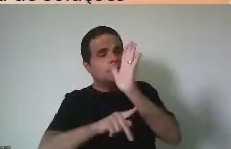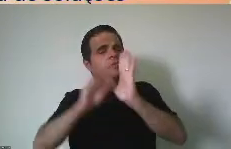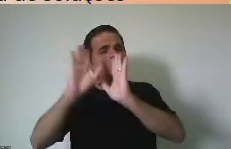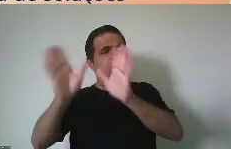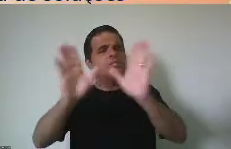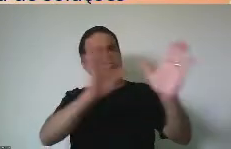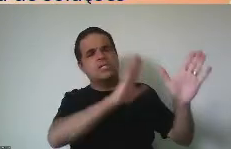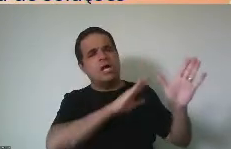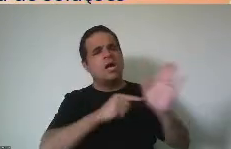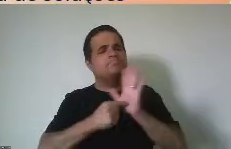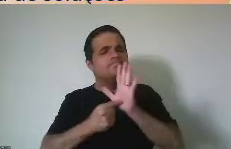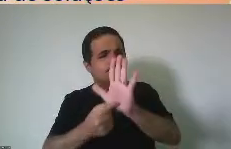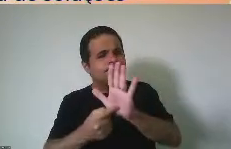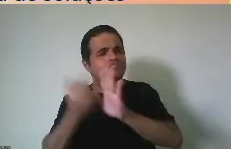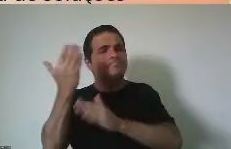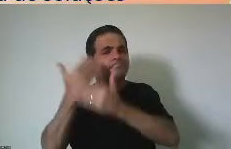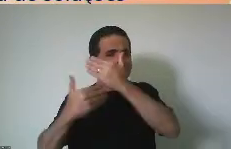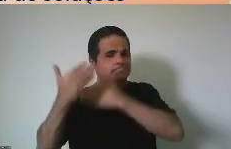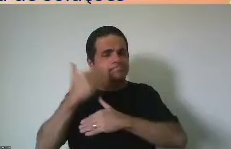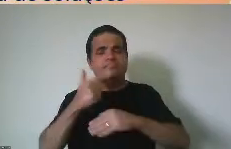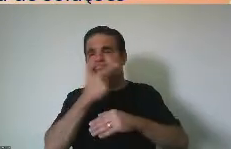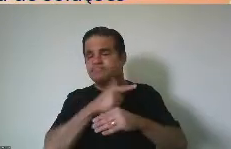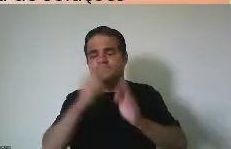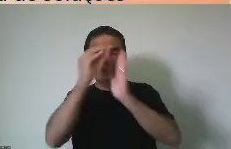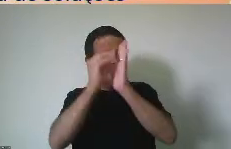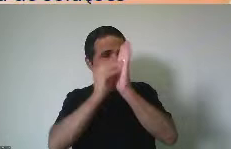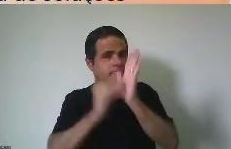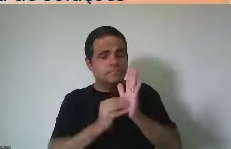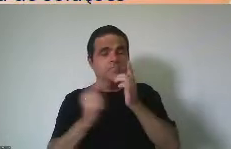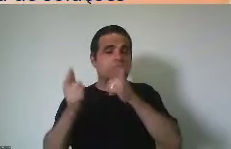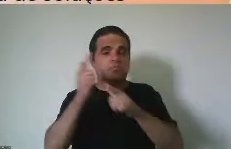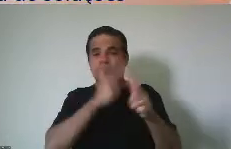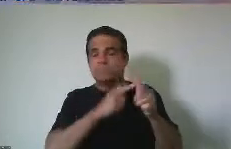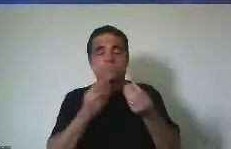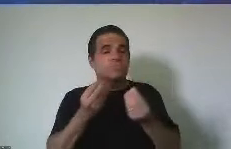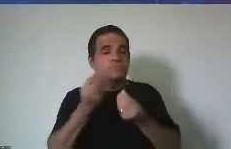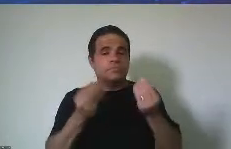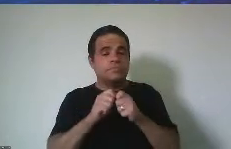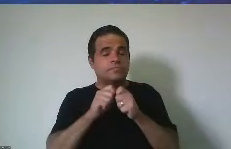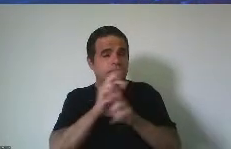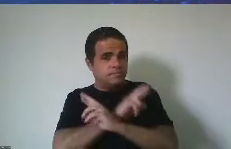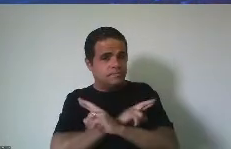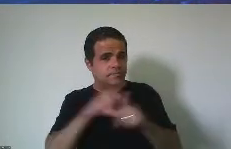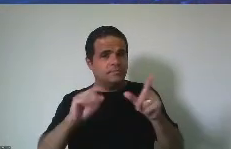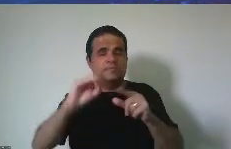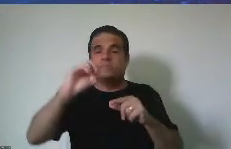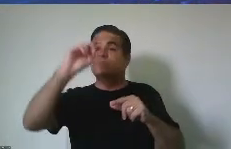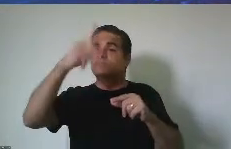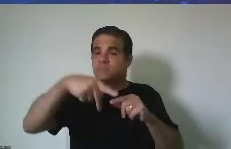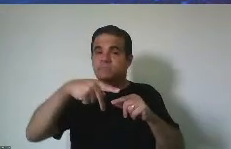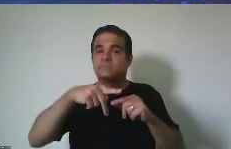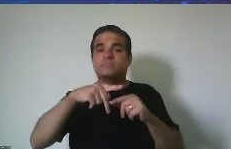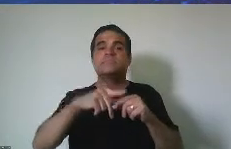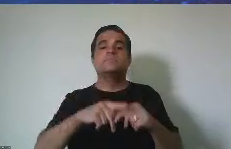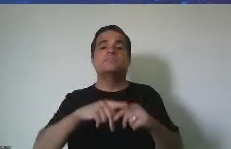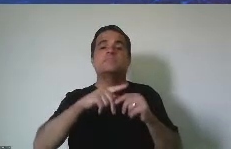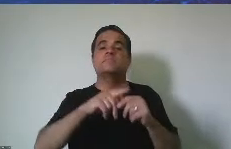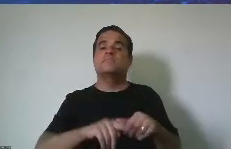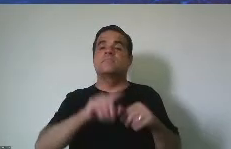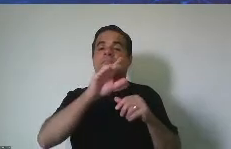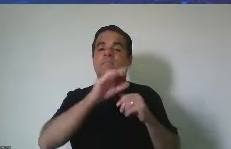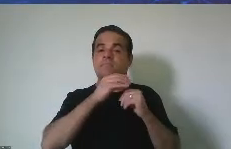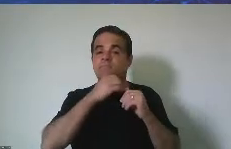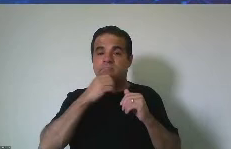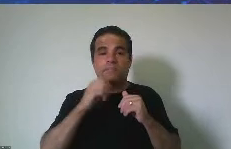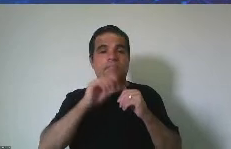aquilo que recentemente conquistamos e como conquistamos O que faz de diferente a operação da sertep na preparação e